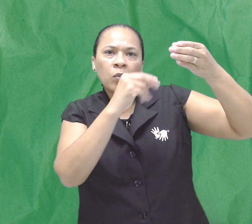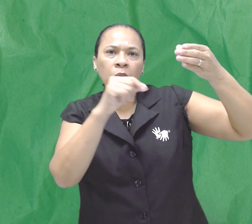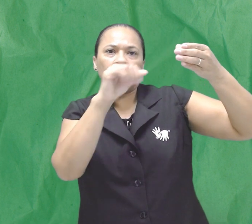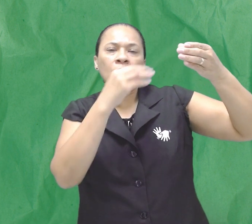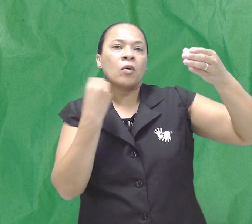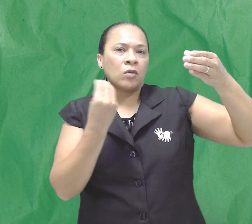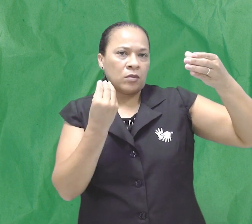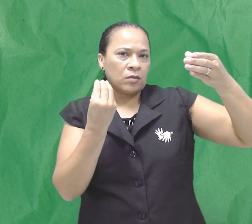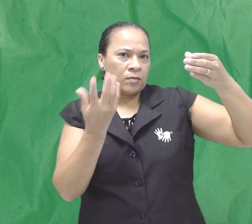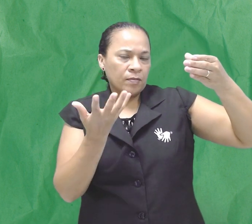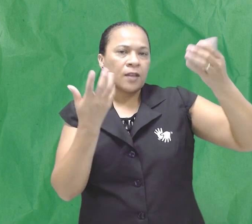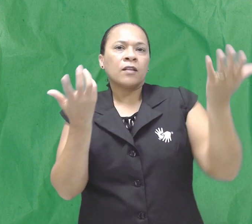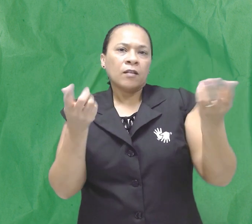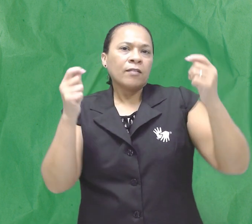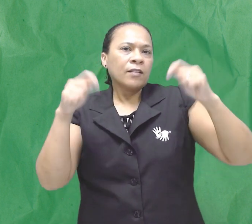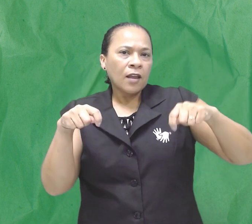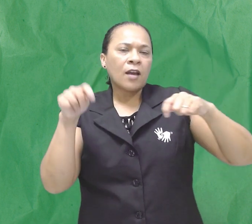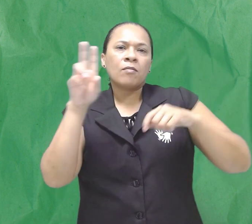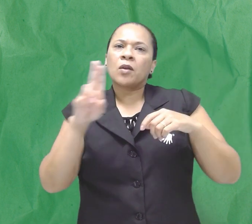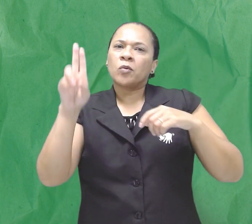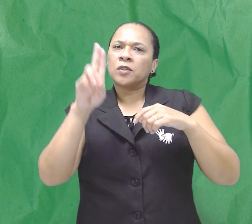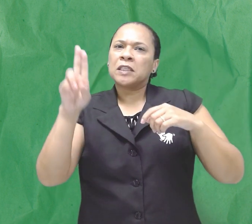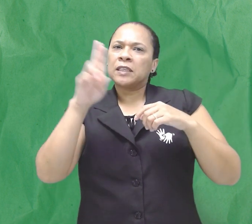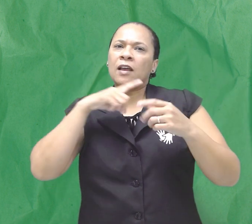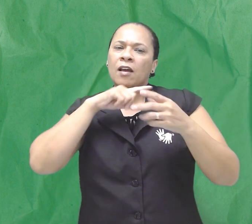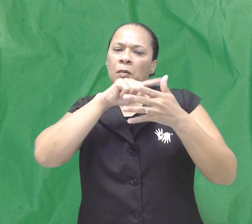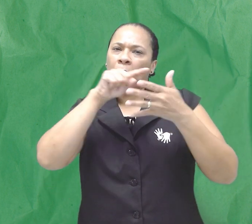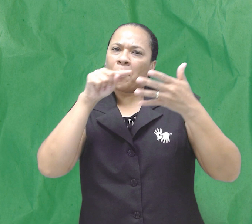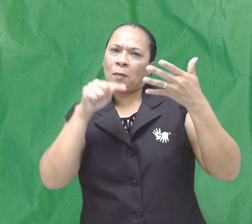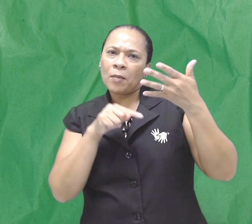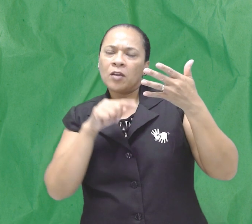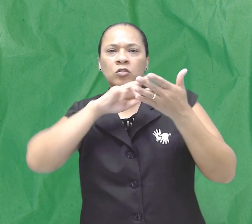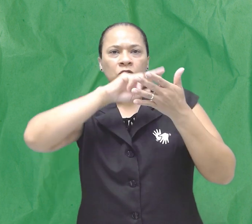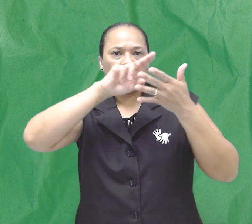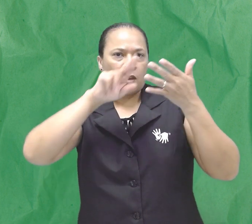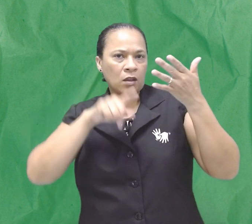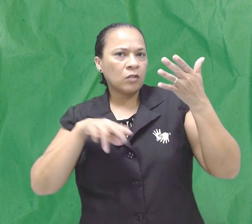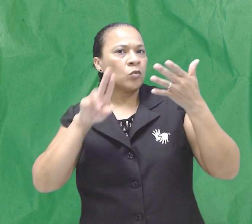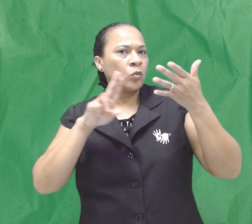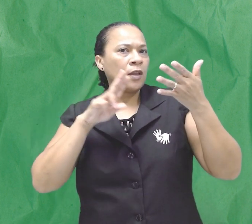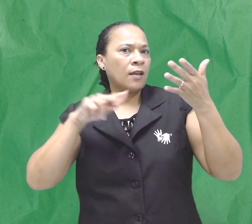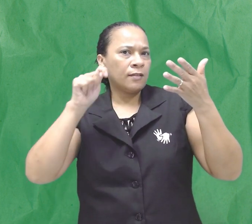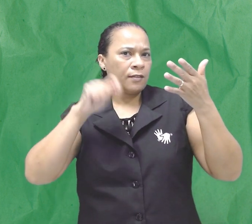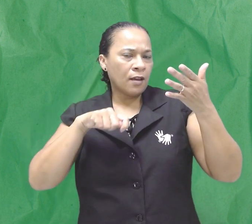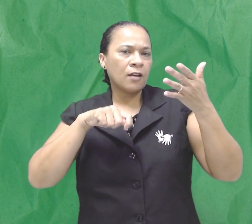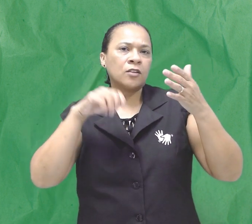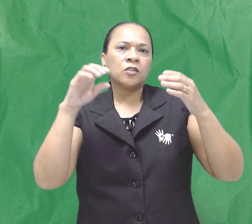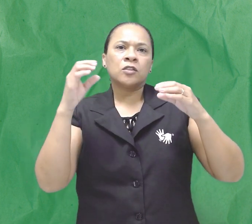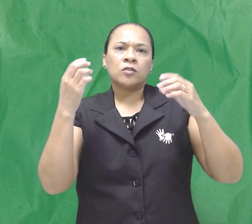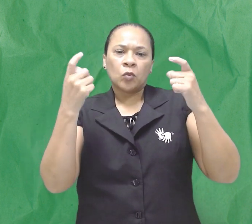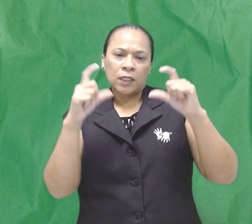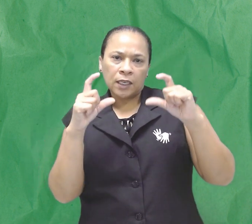podemos utilizar diversas unidades diferentes de concentração, tá? Mas todas elas